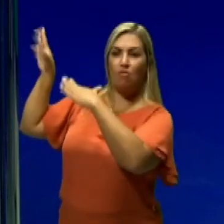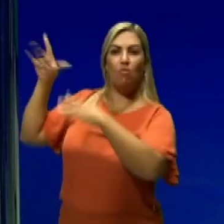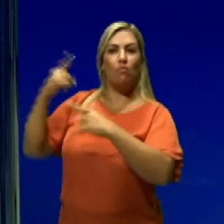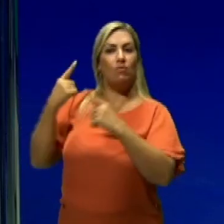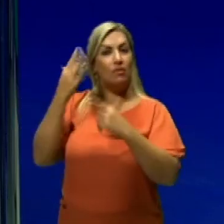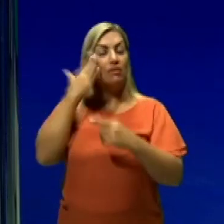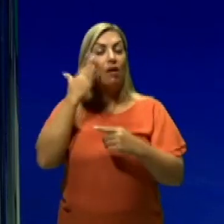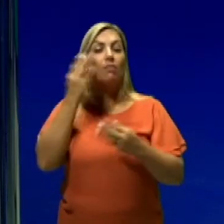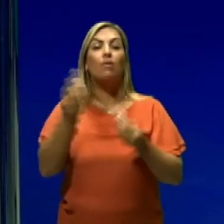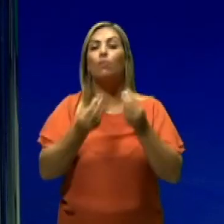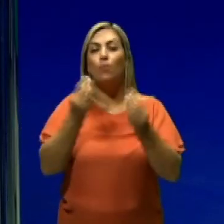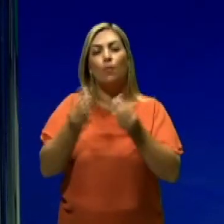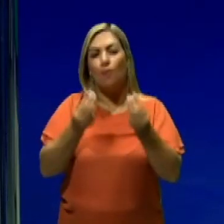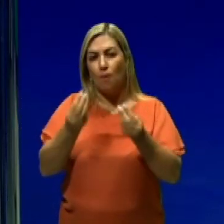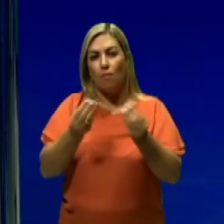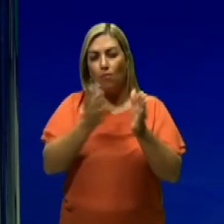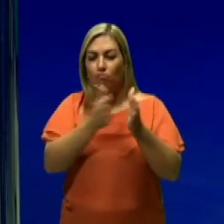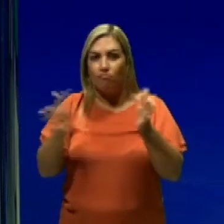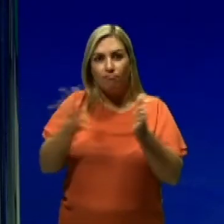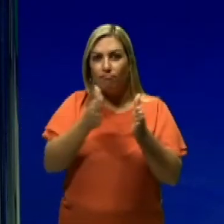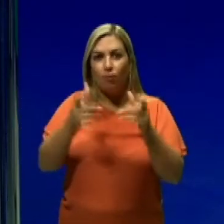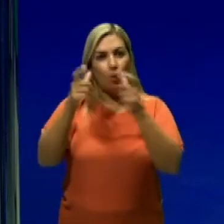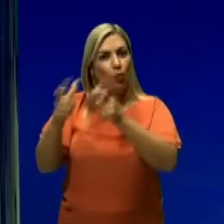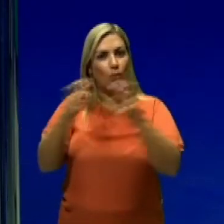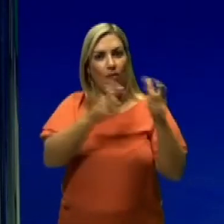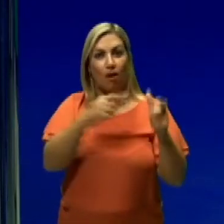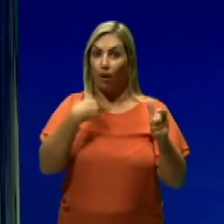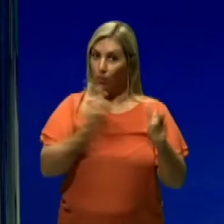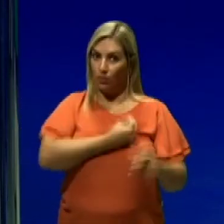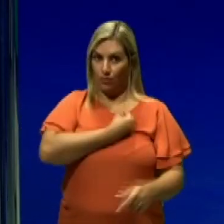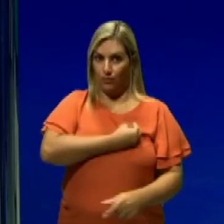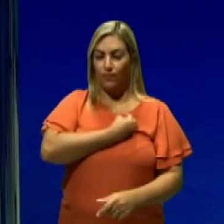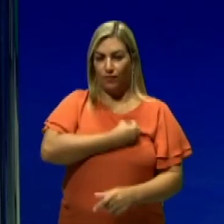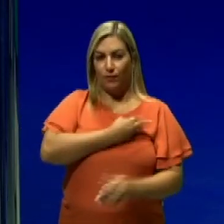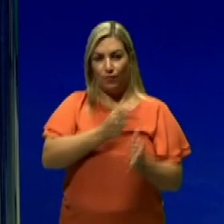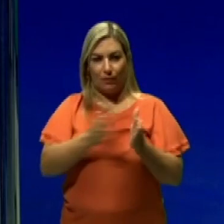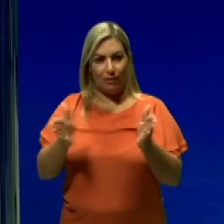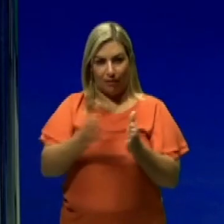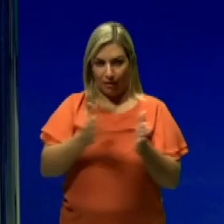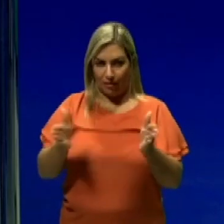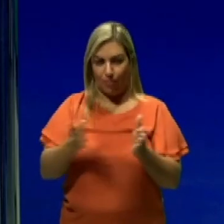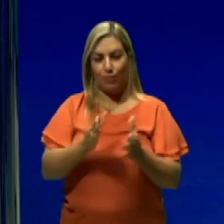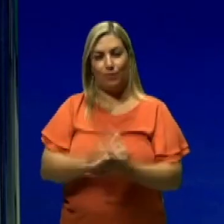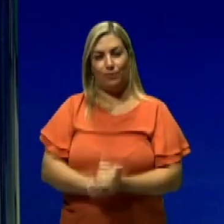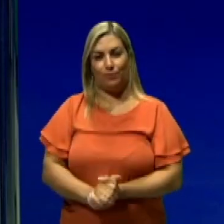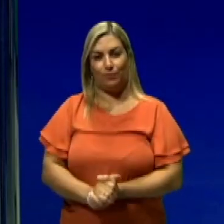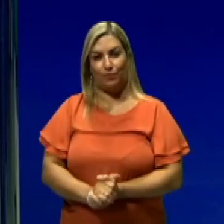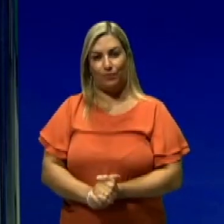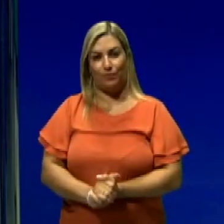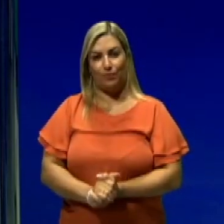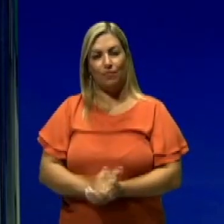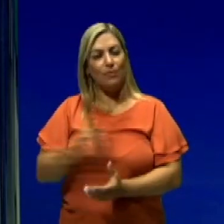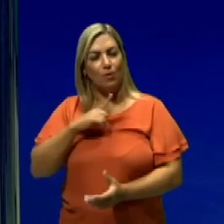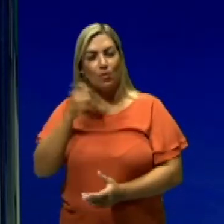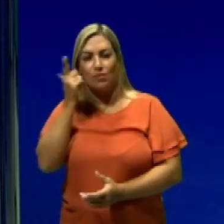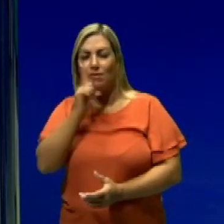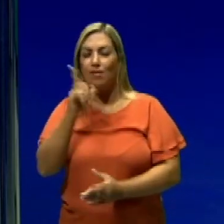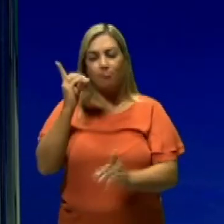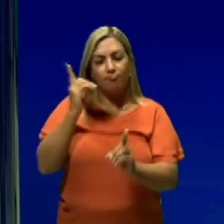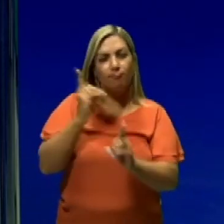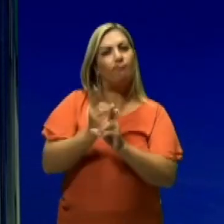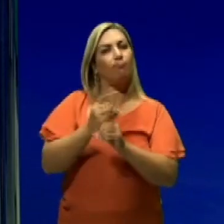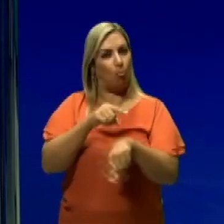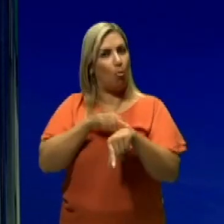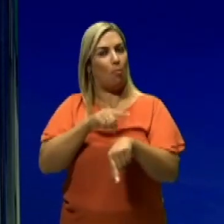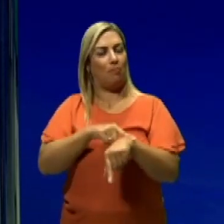sabendo o que é em qual lugar nós estamos nos estamos identificados